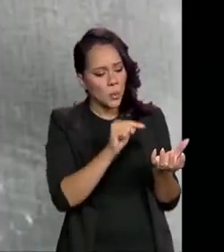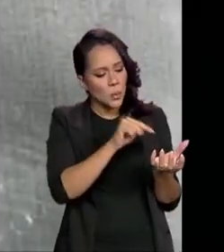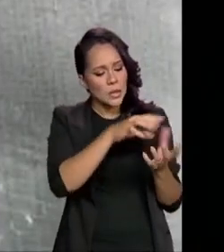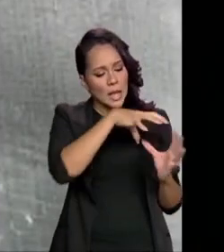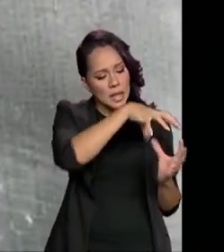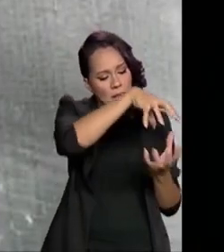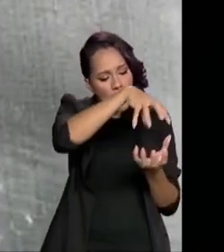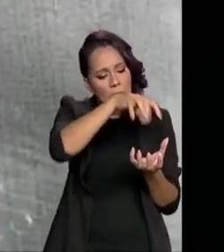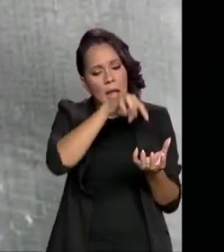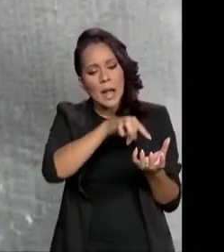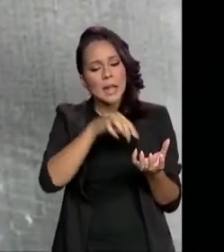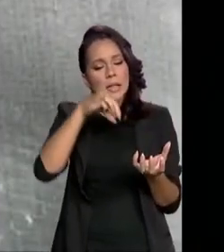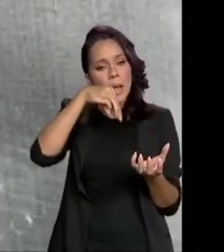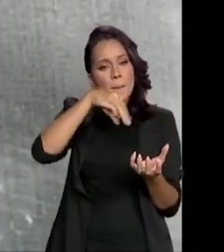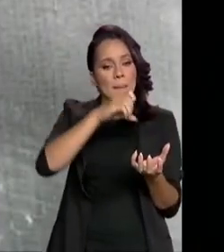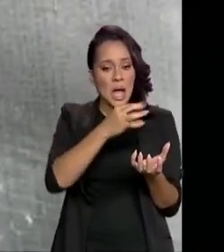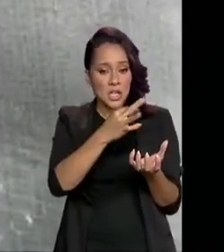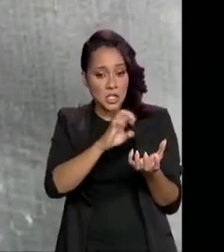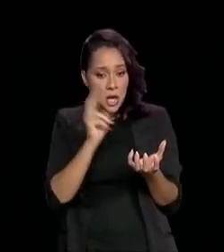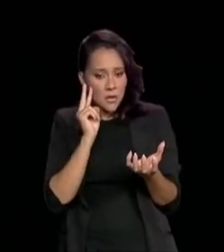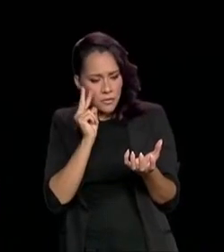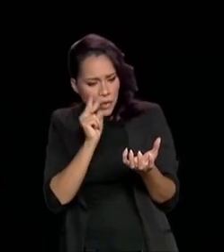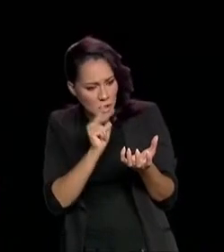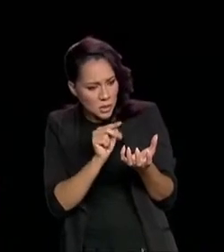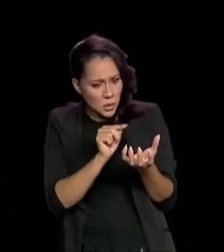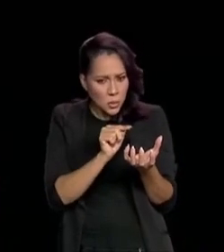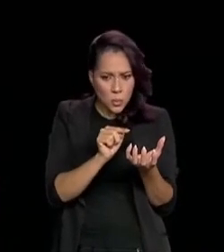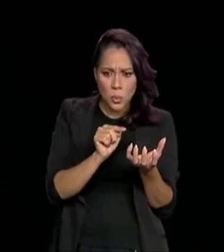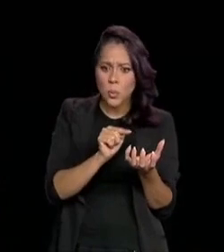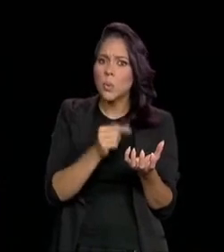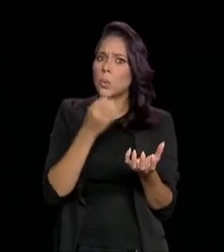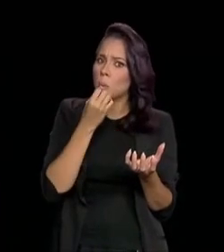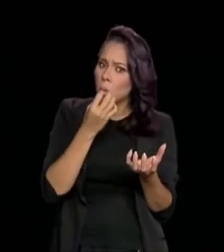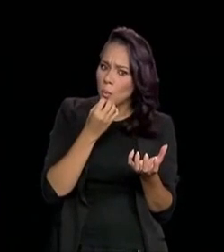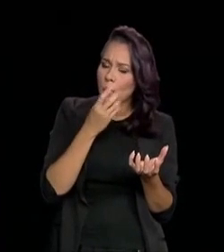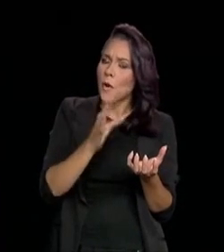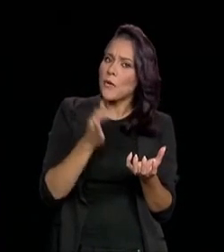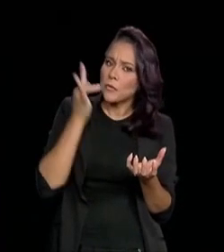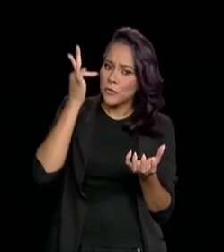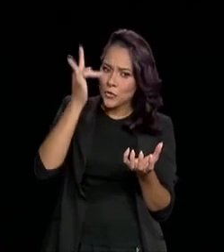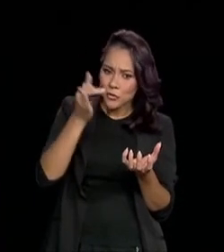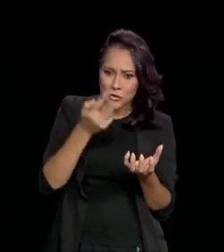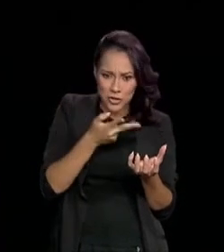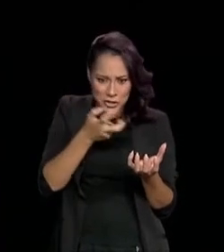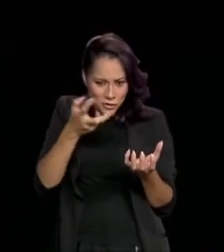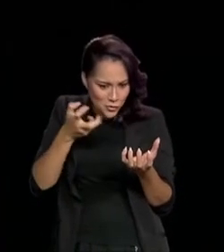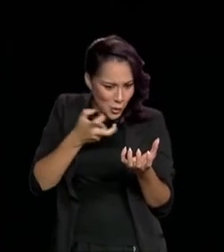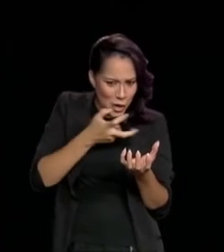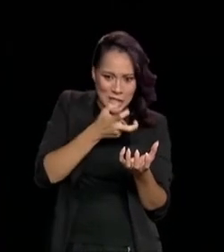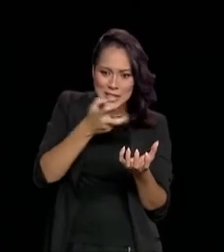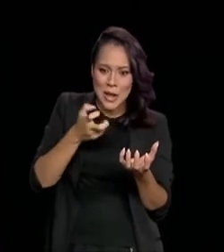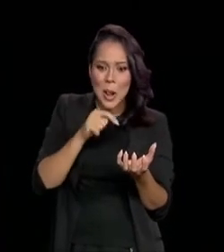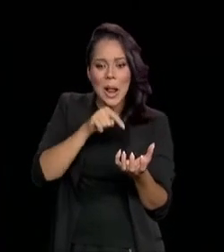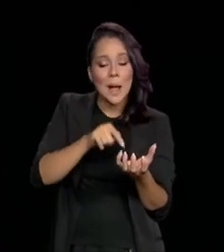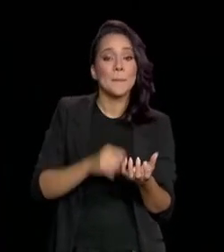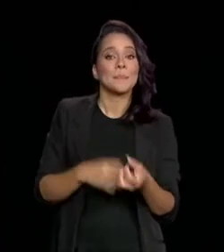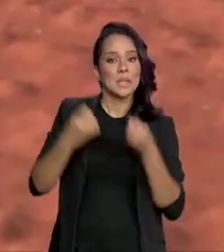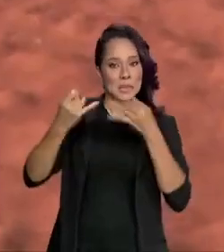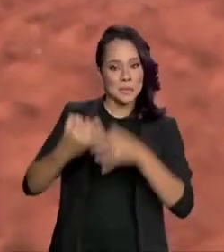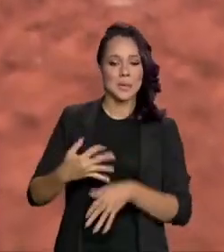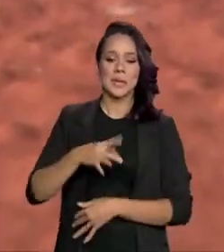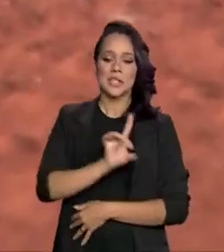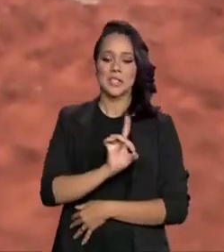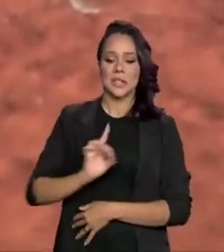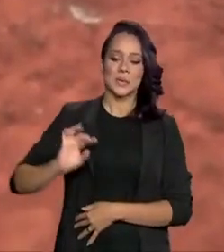observada pelos cientistas que poderia ser muito útil para futuros exploradores, explicou a diretora